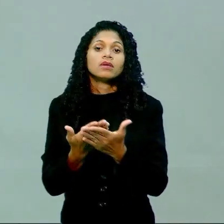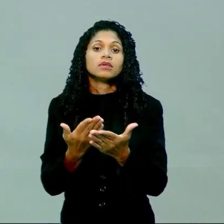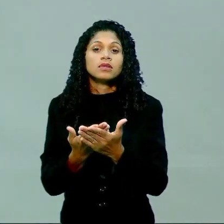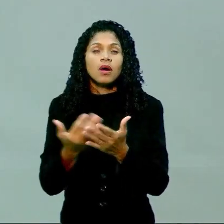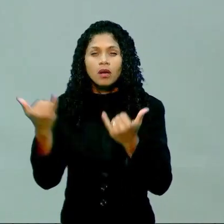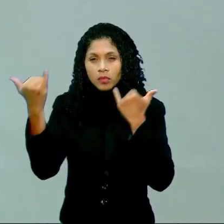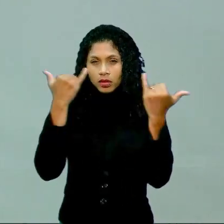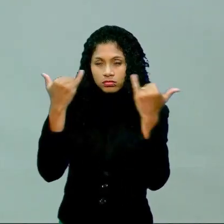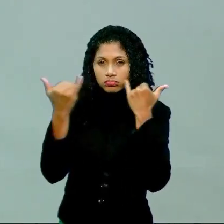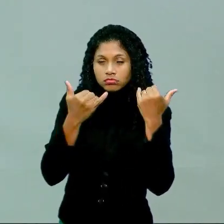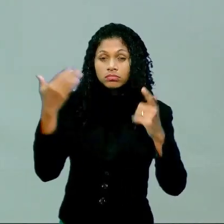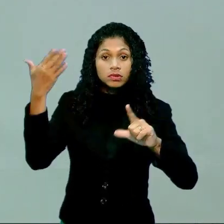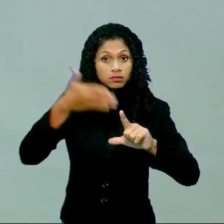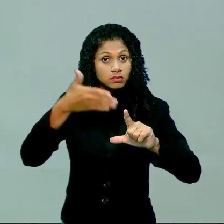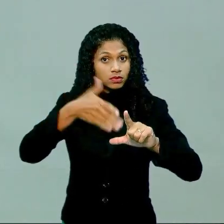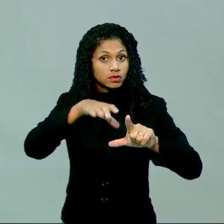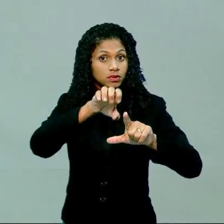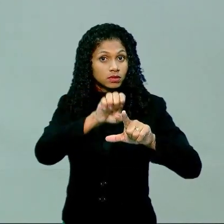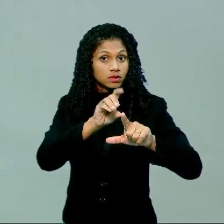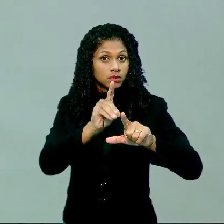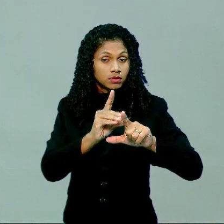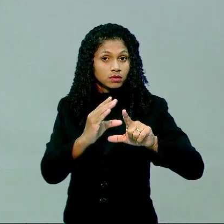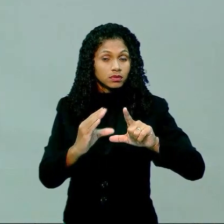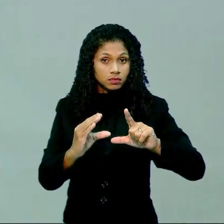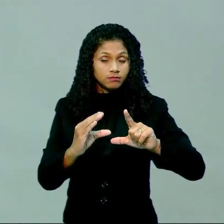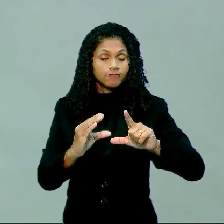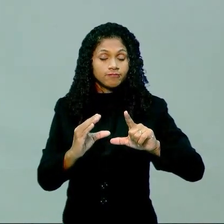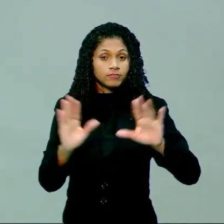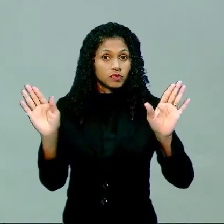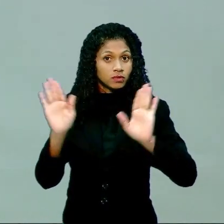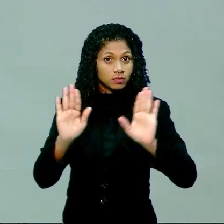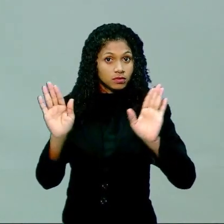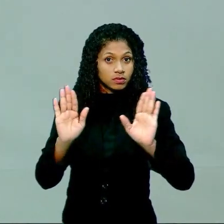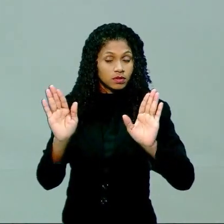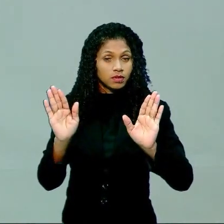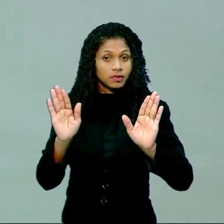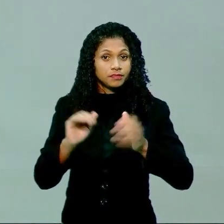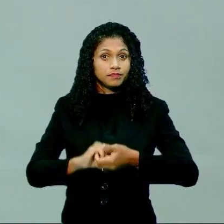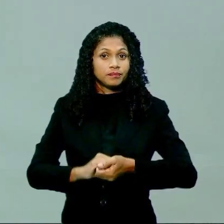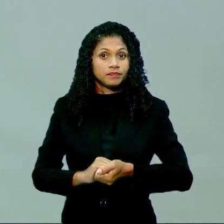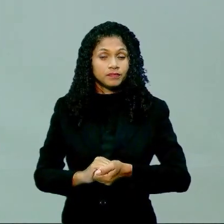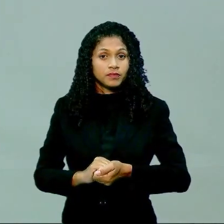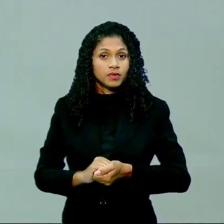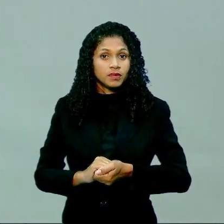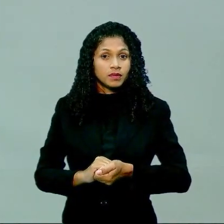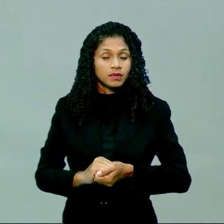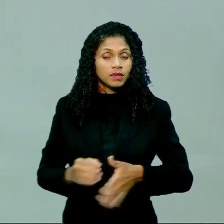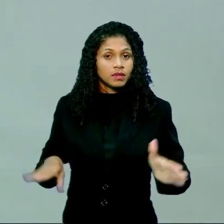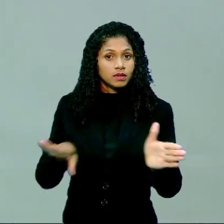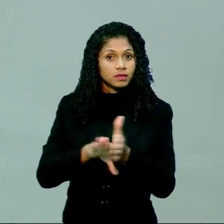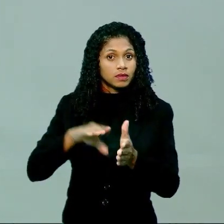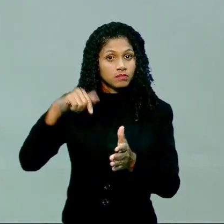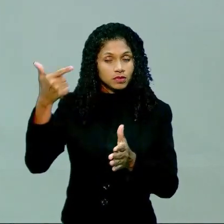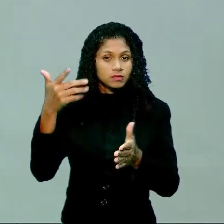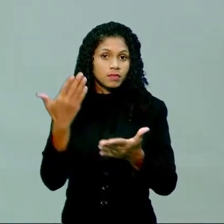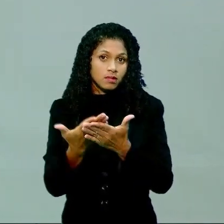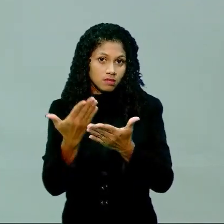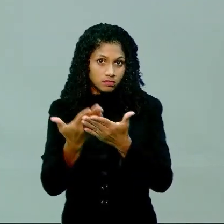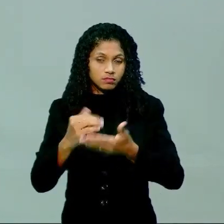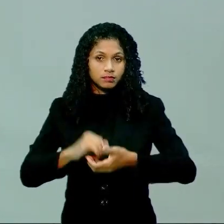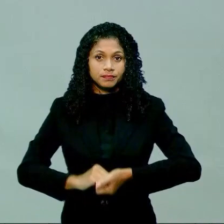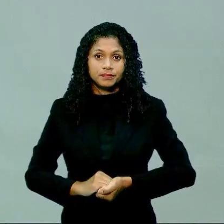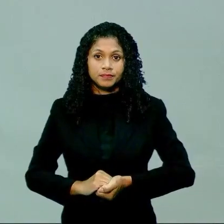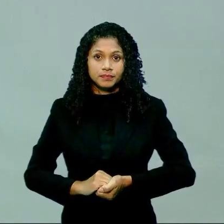mais informações, acessem a plataforma Eduque, ok? Bye bye, see you next class. Tchau, tchau e até a próxima aula.